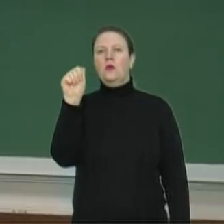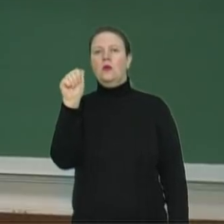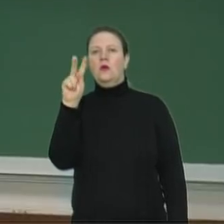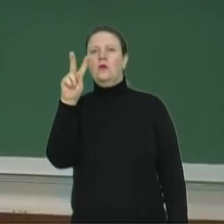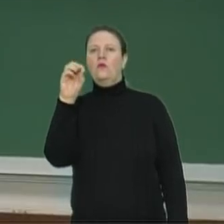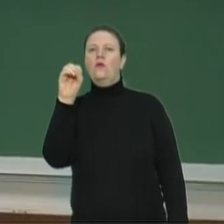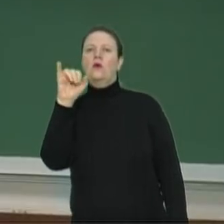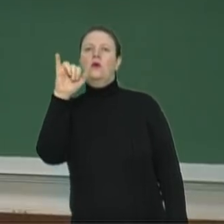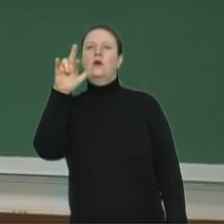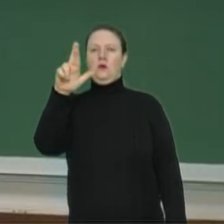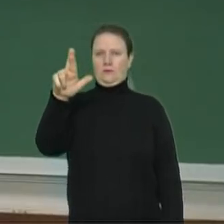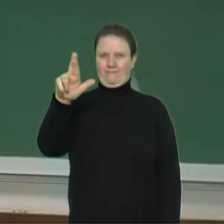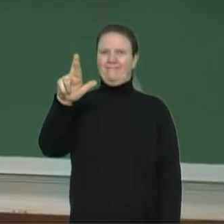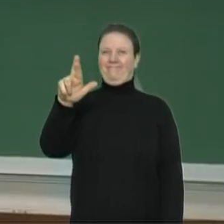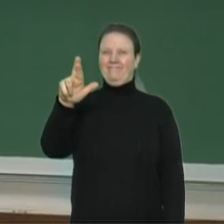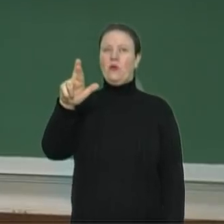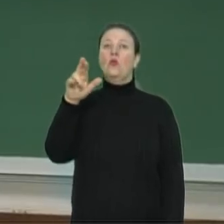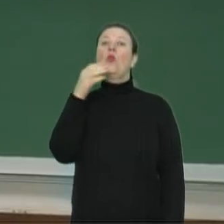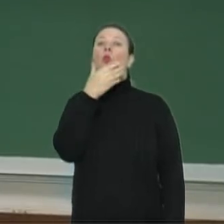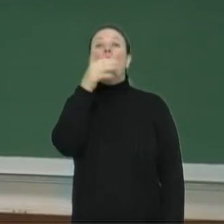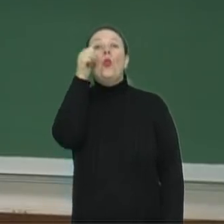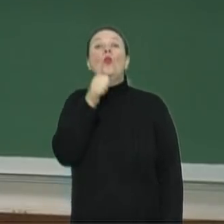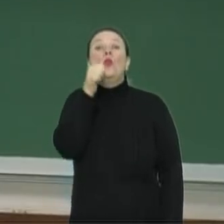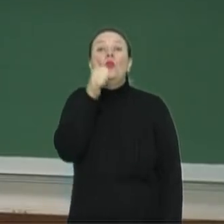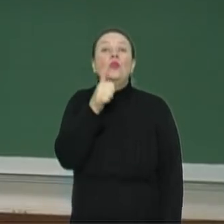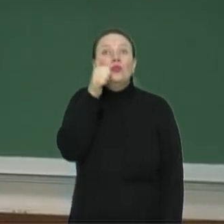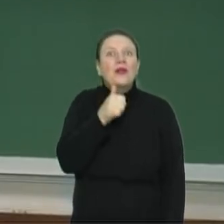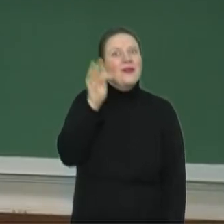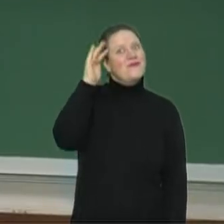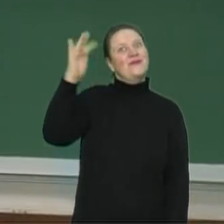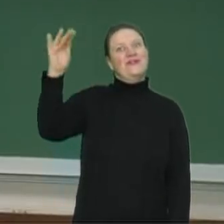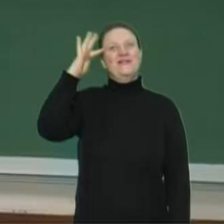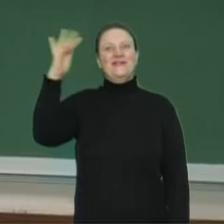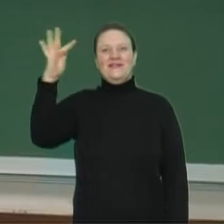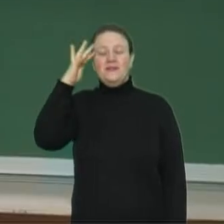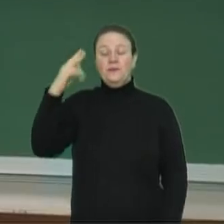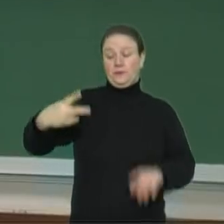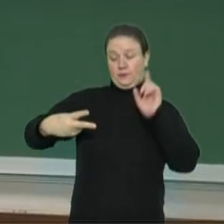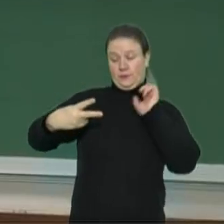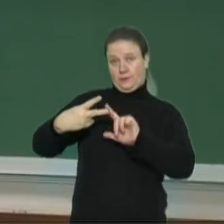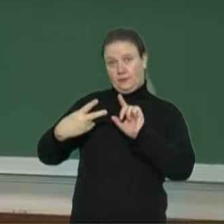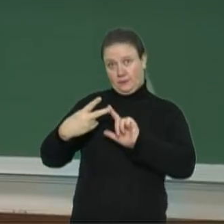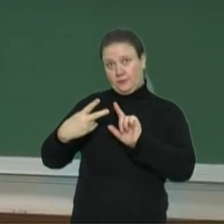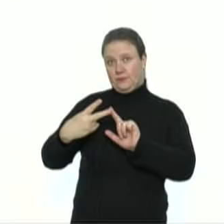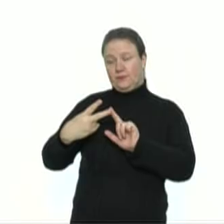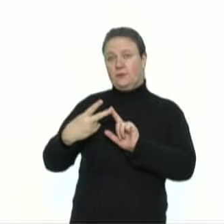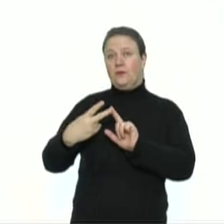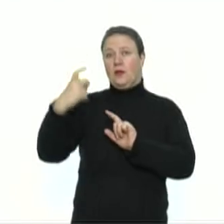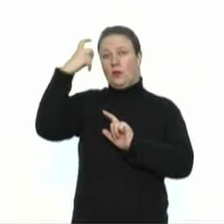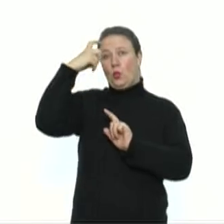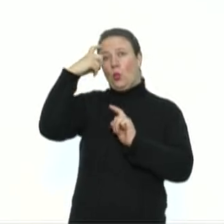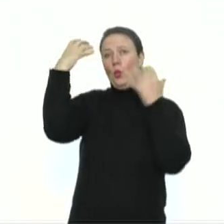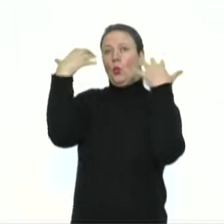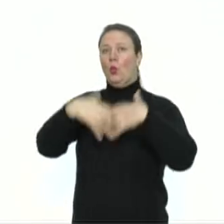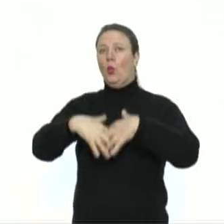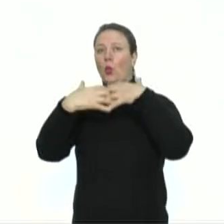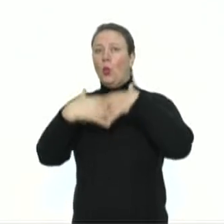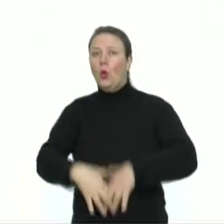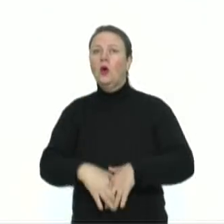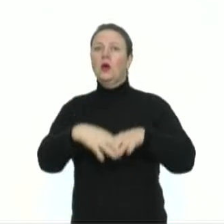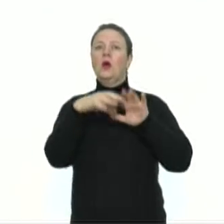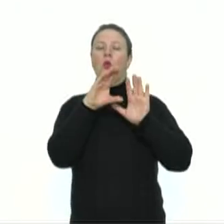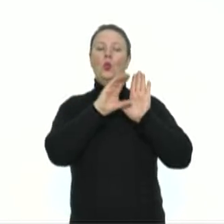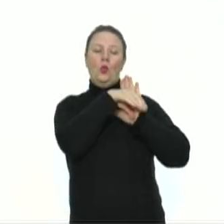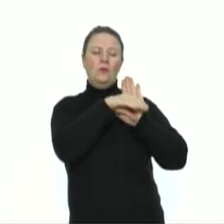filósofa, Finalmente estamos falando de uma filósofa aqui, E segundo objetivo, refletir sobre os conceitos